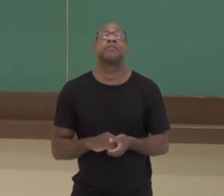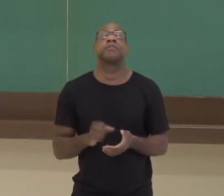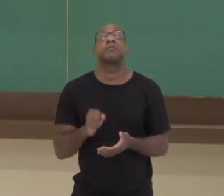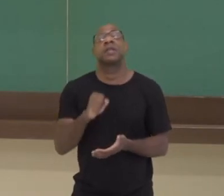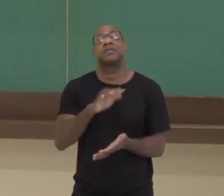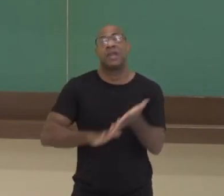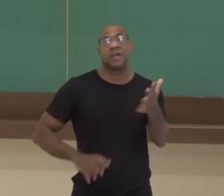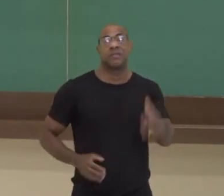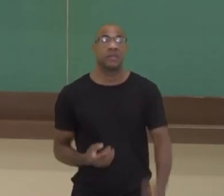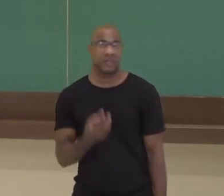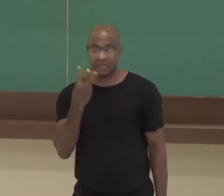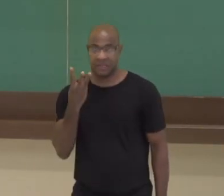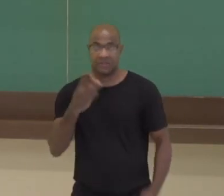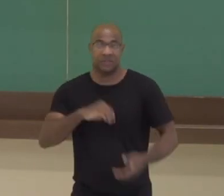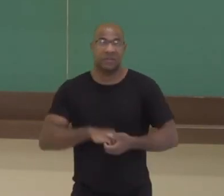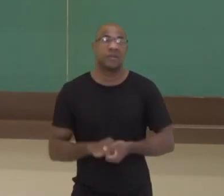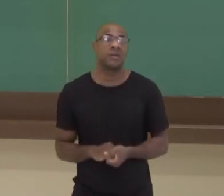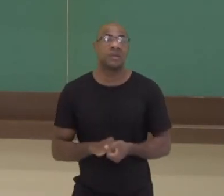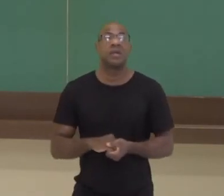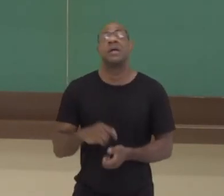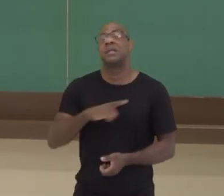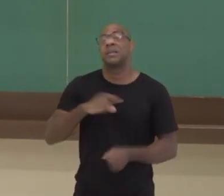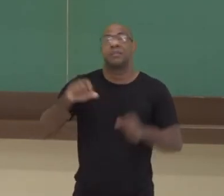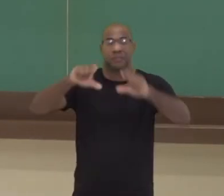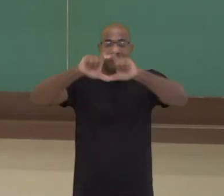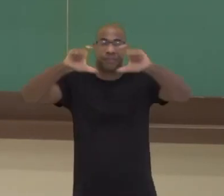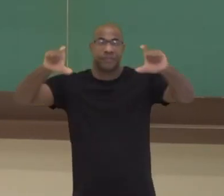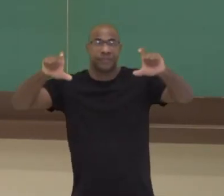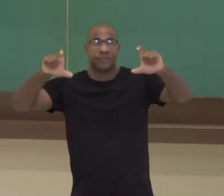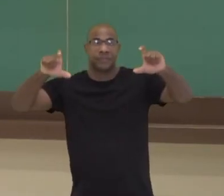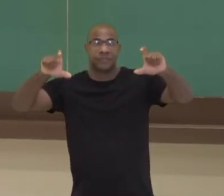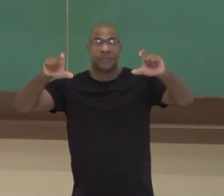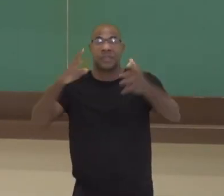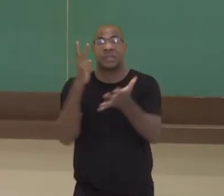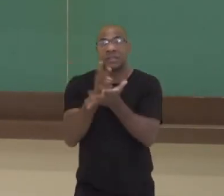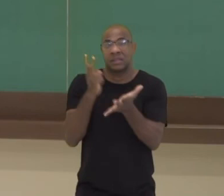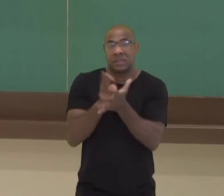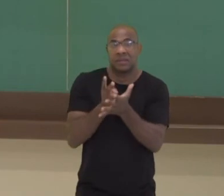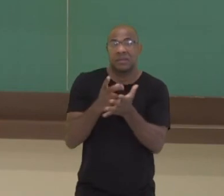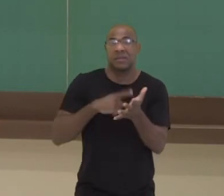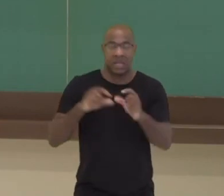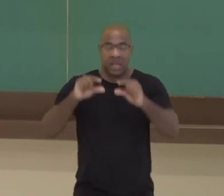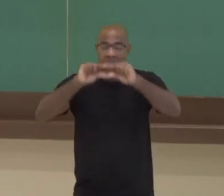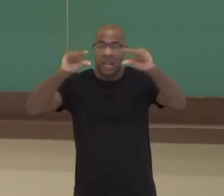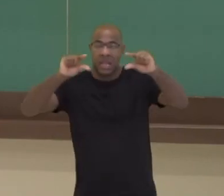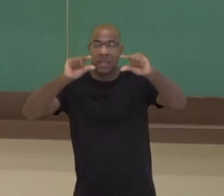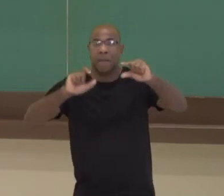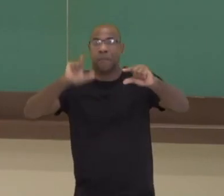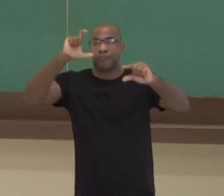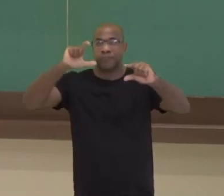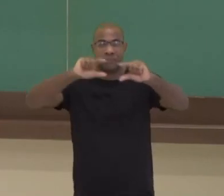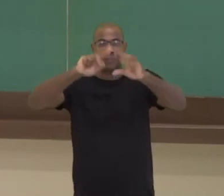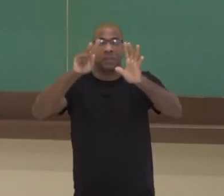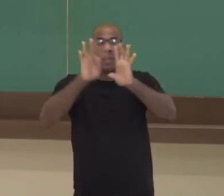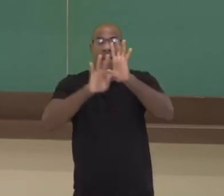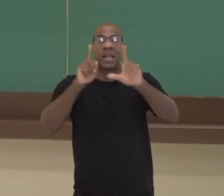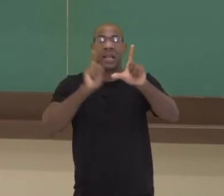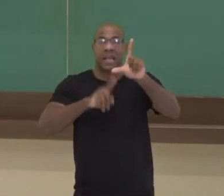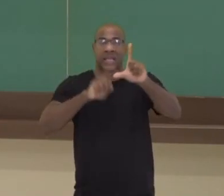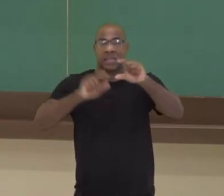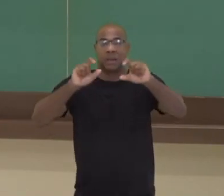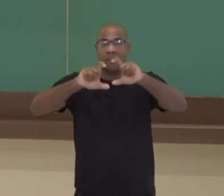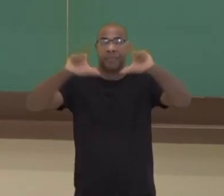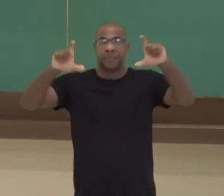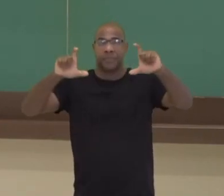Atividade 3. Temos o fragmento. Então, sempre que tiver letras maiúsculas em qualquer texto, é